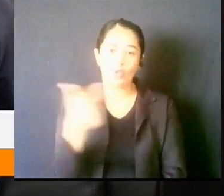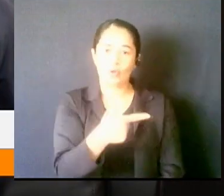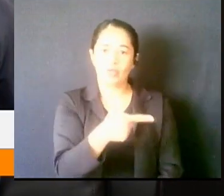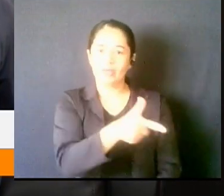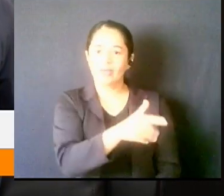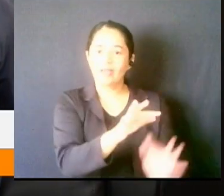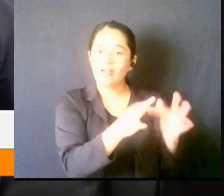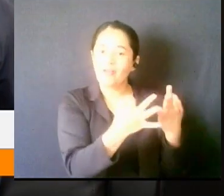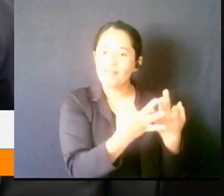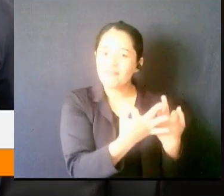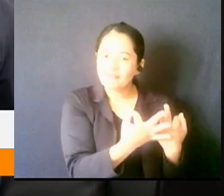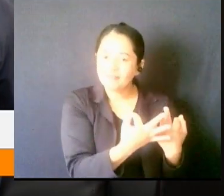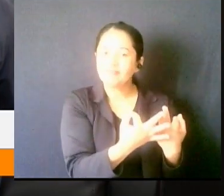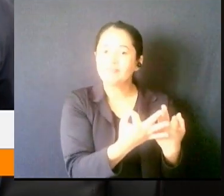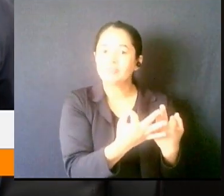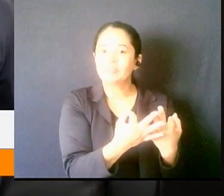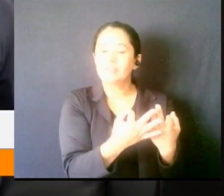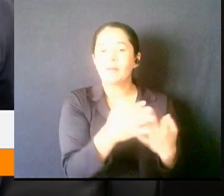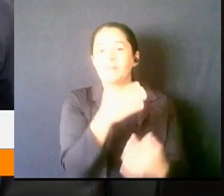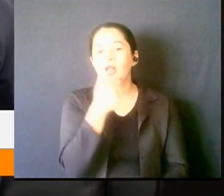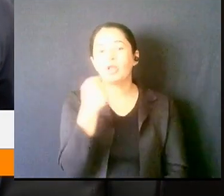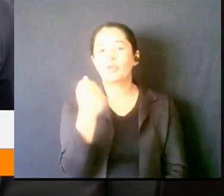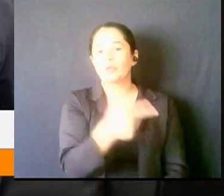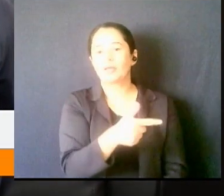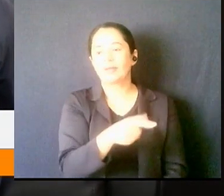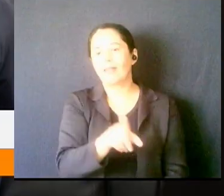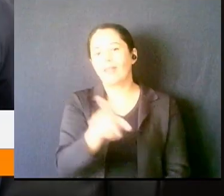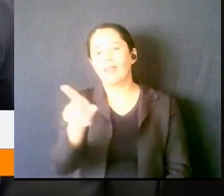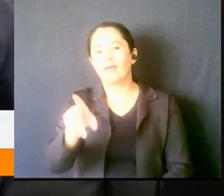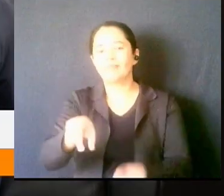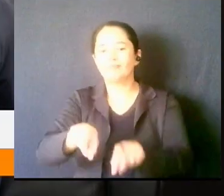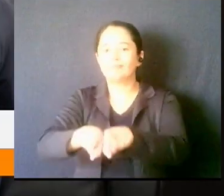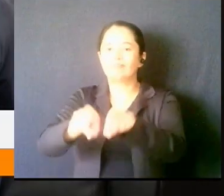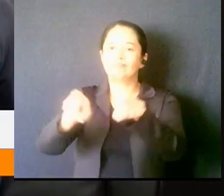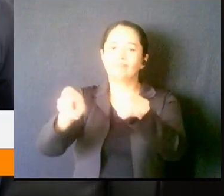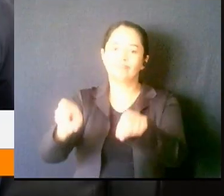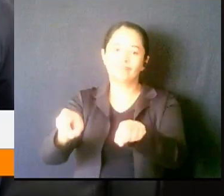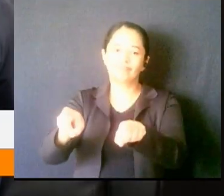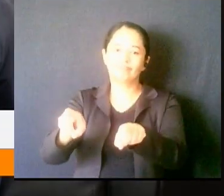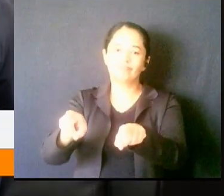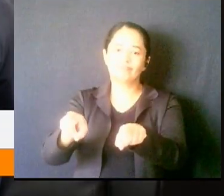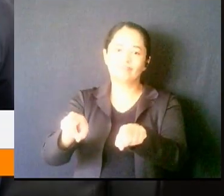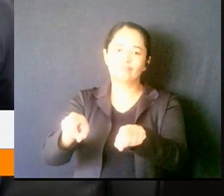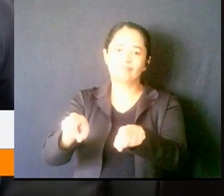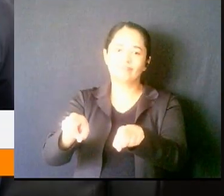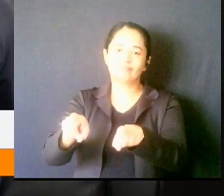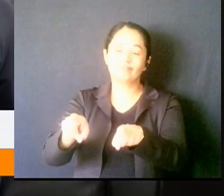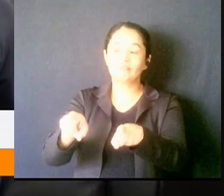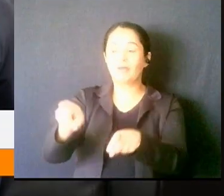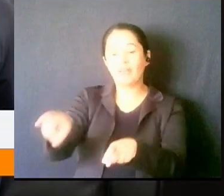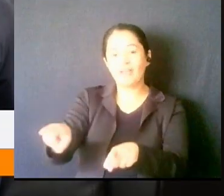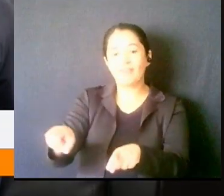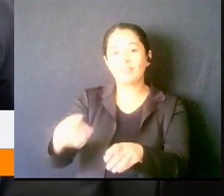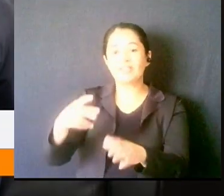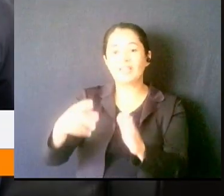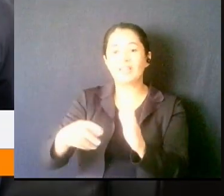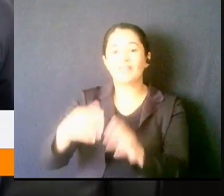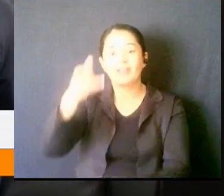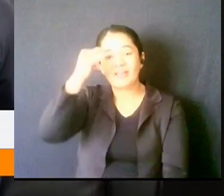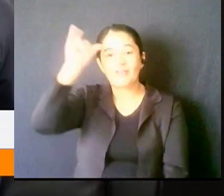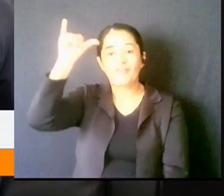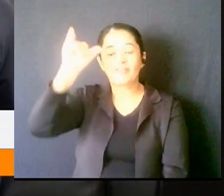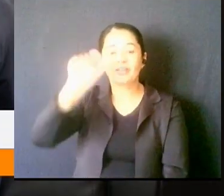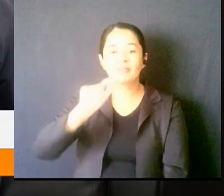no ginecologista. Aí, geralmente, o ginecologista vai prevenir a segunda gravidez. Então, é importante que